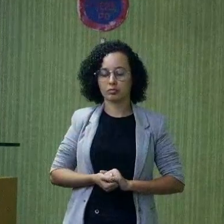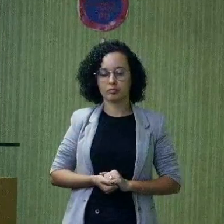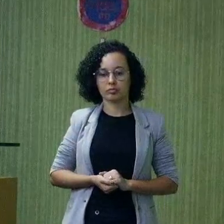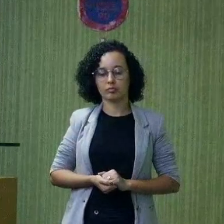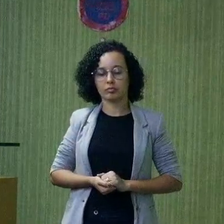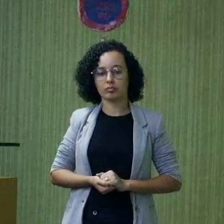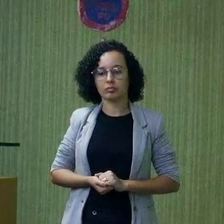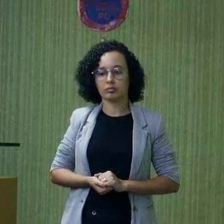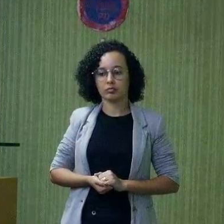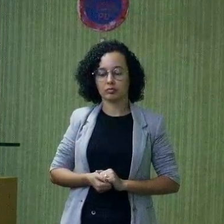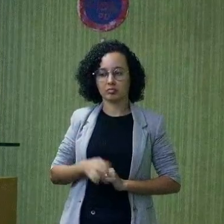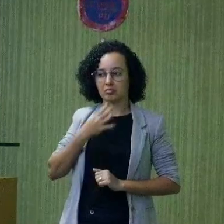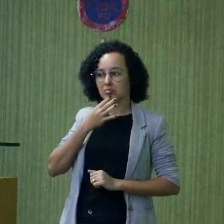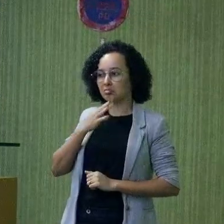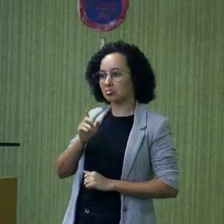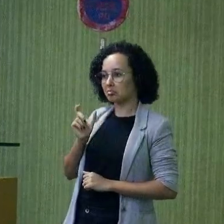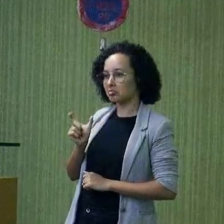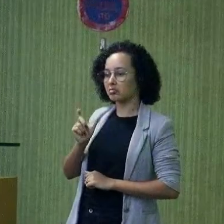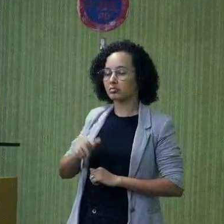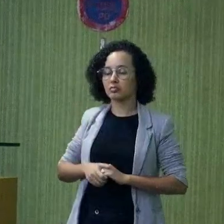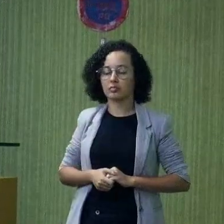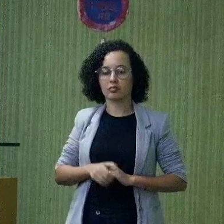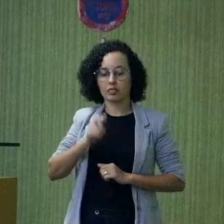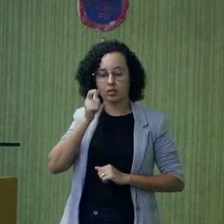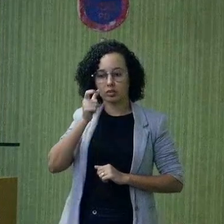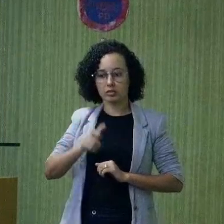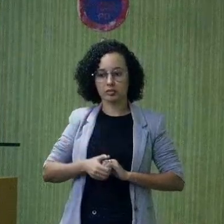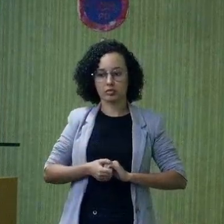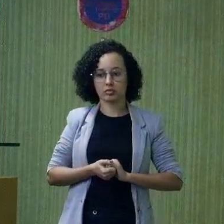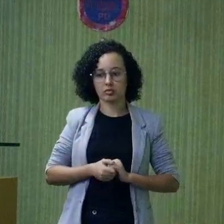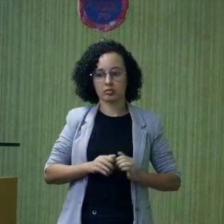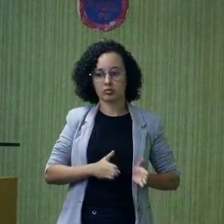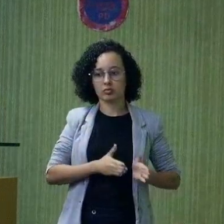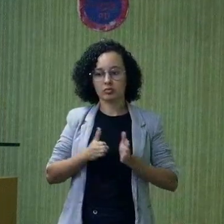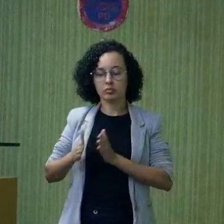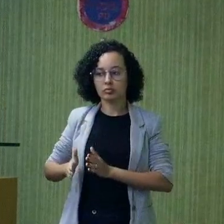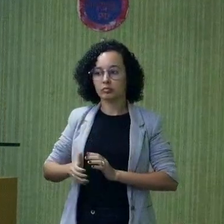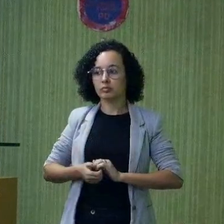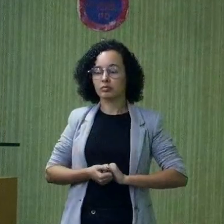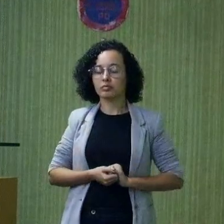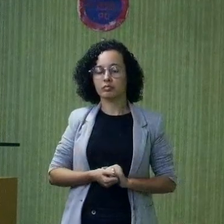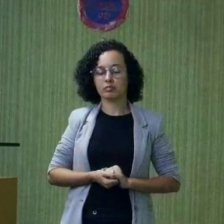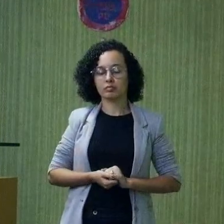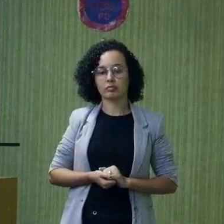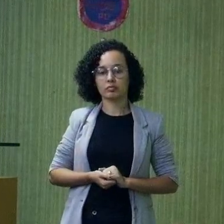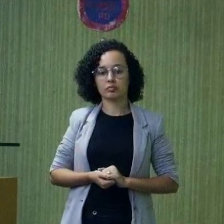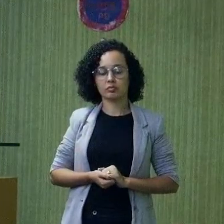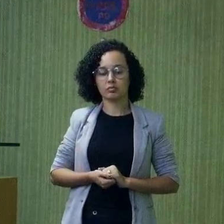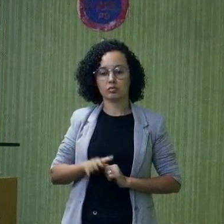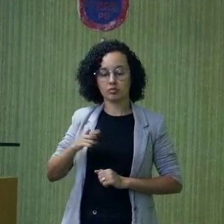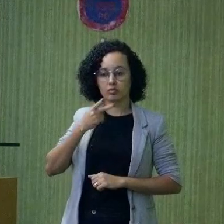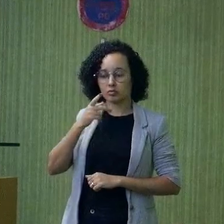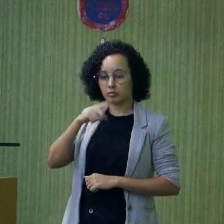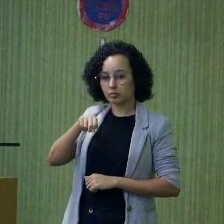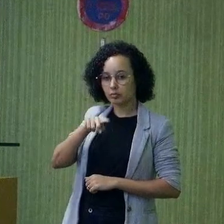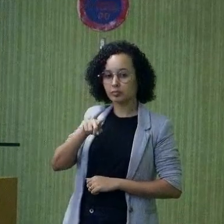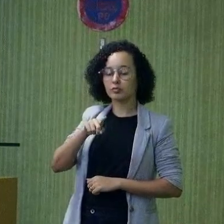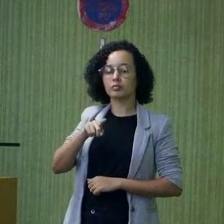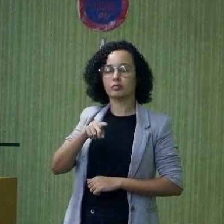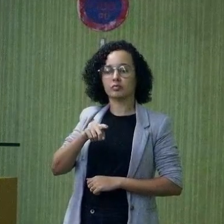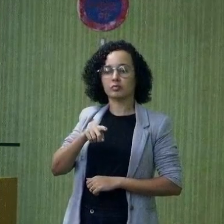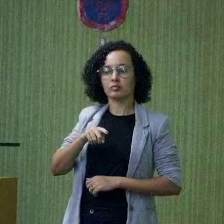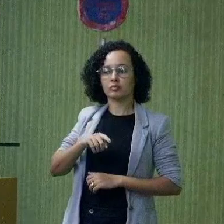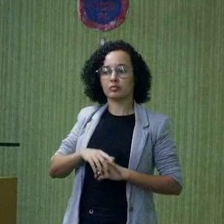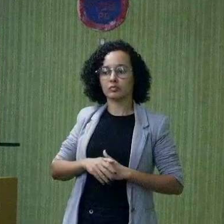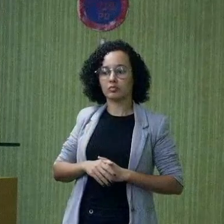quinti né não conhecia não interessante eu vou pular essa parte e veja aquilo que eu falei para vocês ó universalizar até